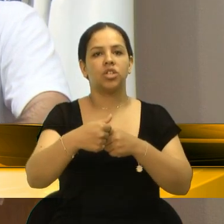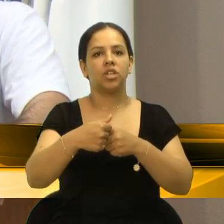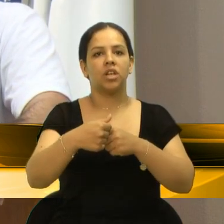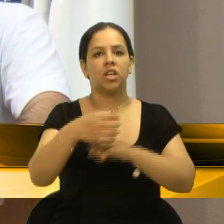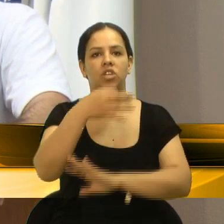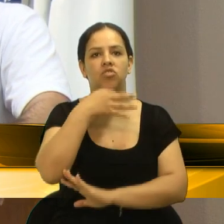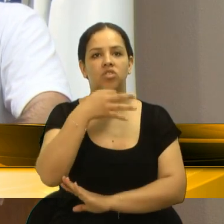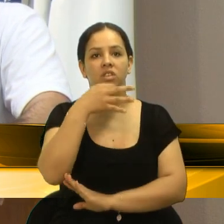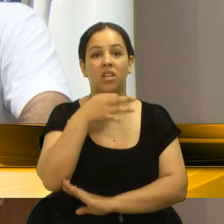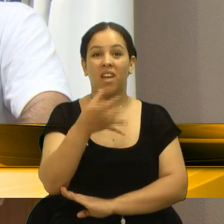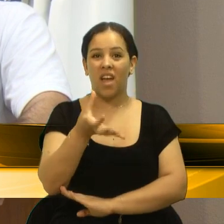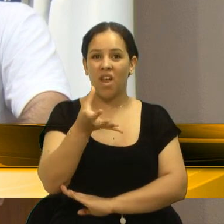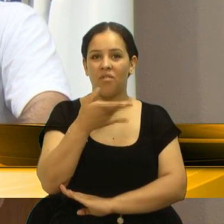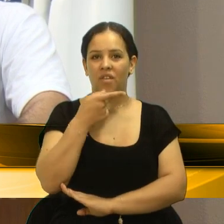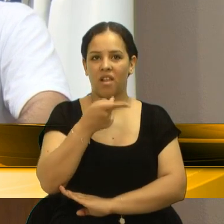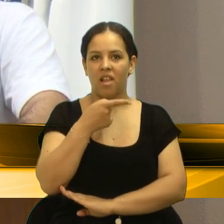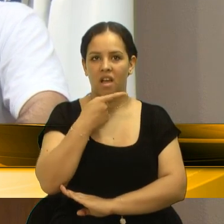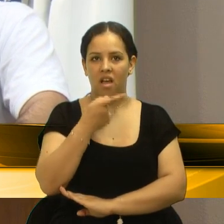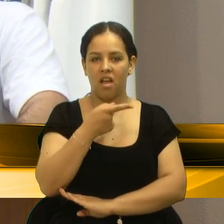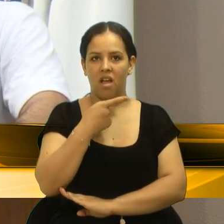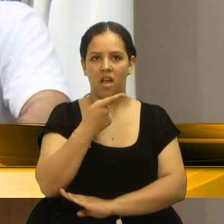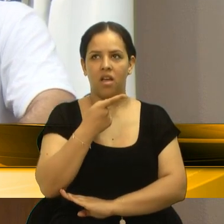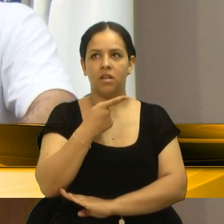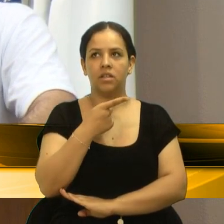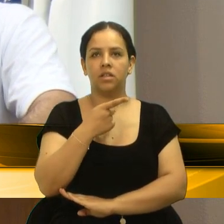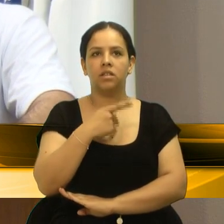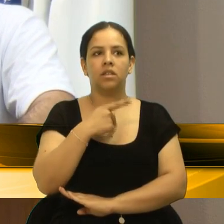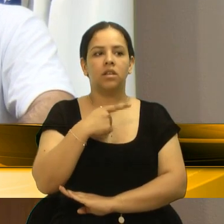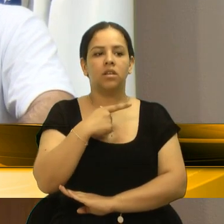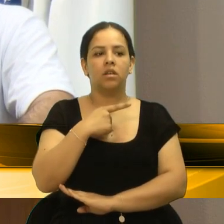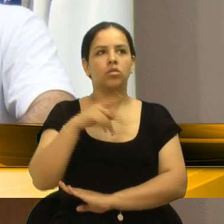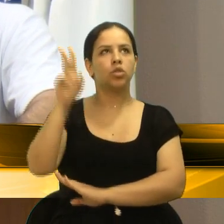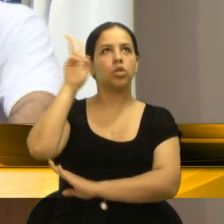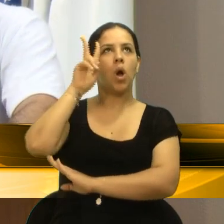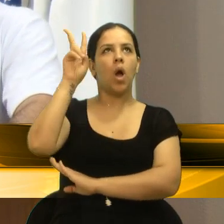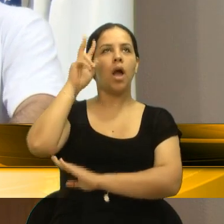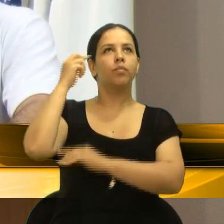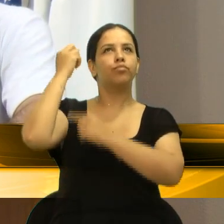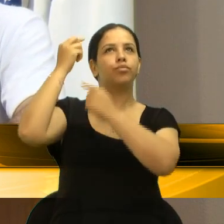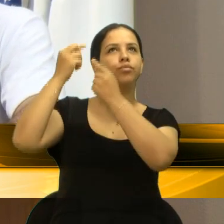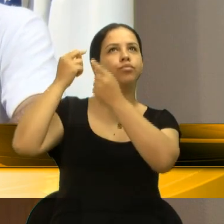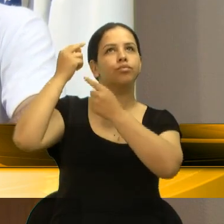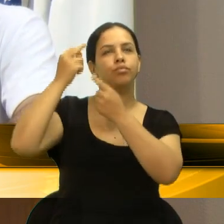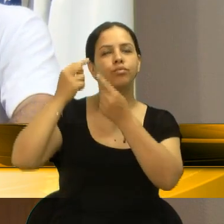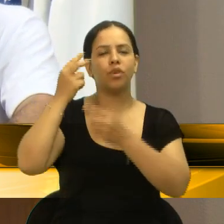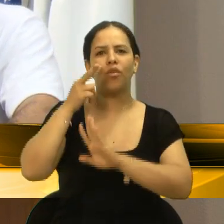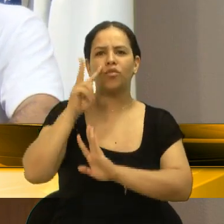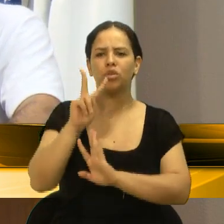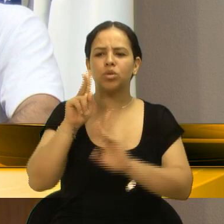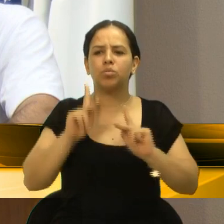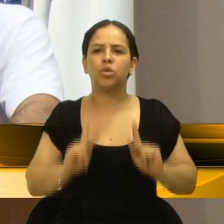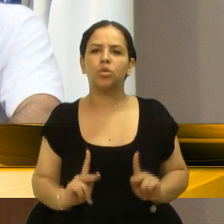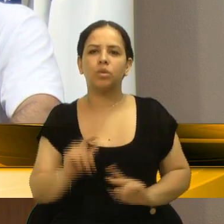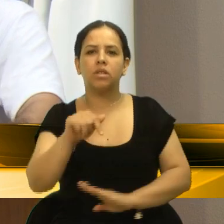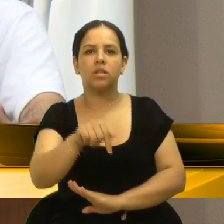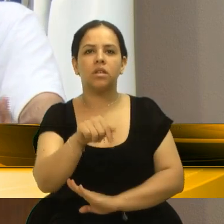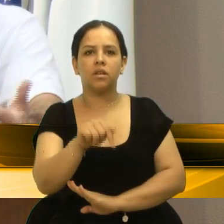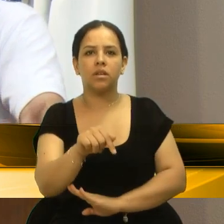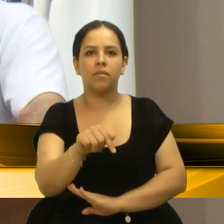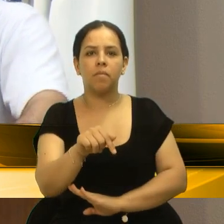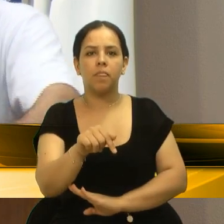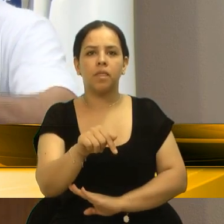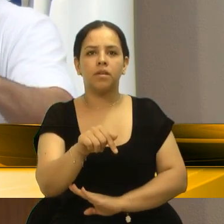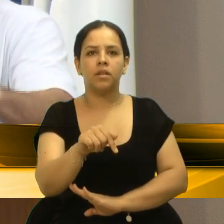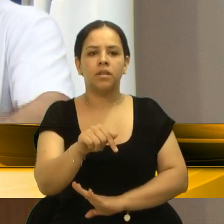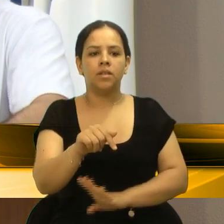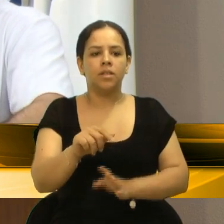Quero dizer que passa um filme na minha cabeça nesse momento. Aqui eu vejo o semblante das pessoas, agonia, angústia,